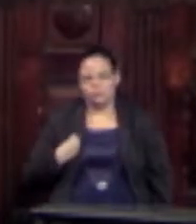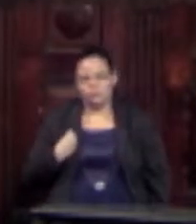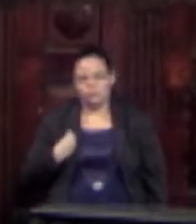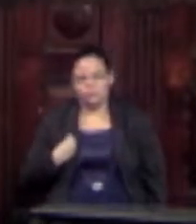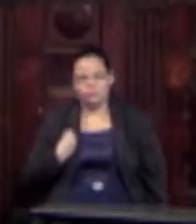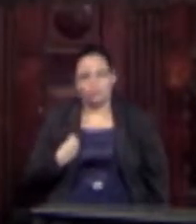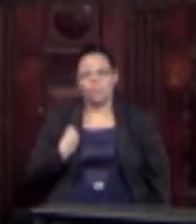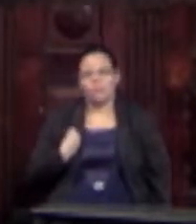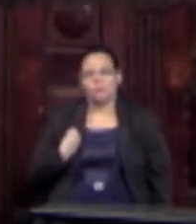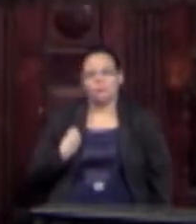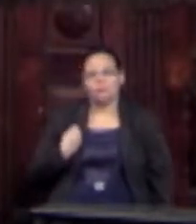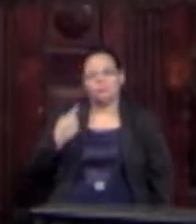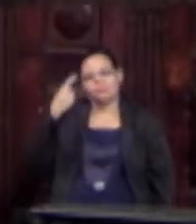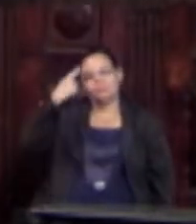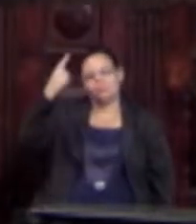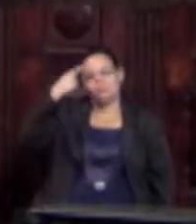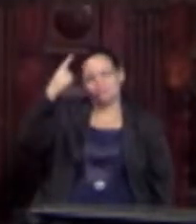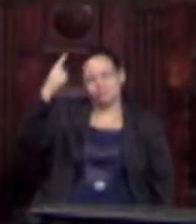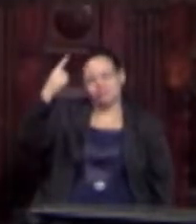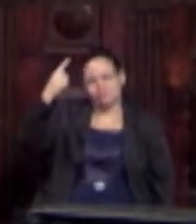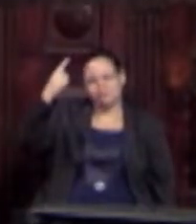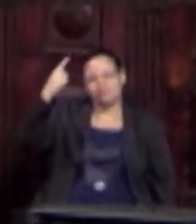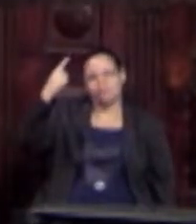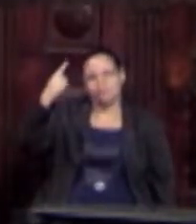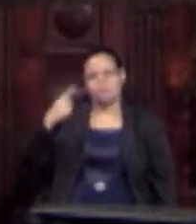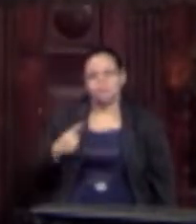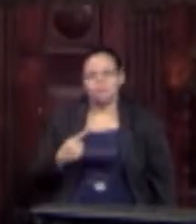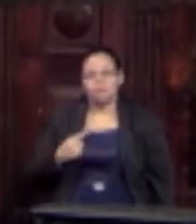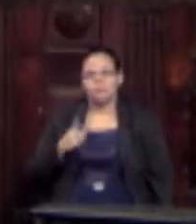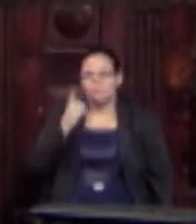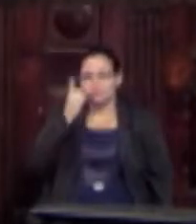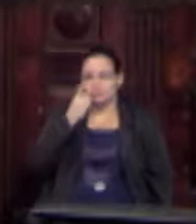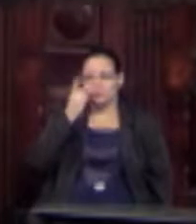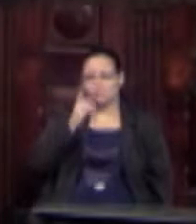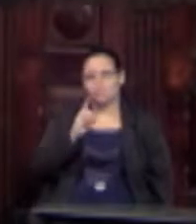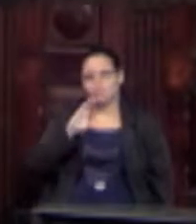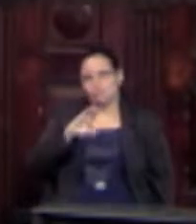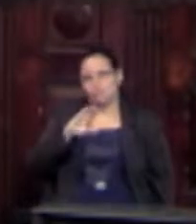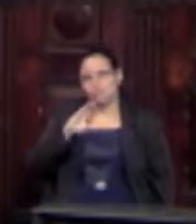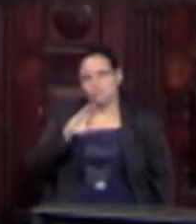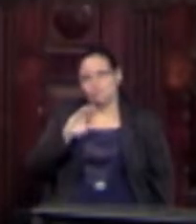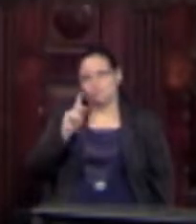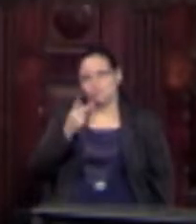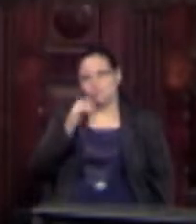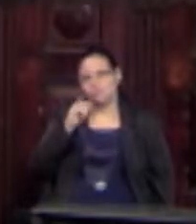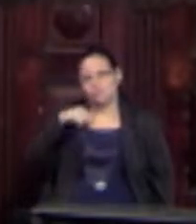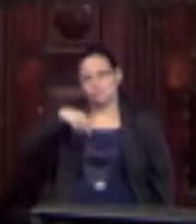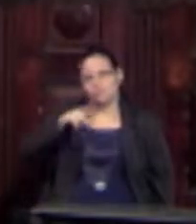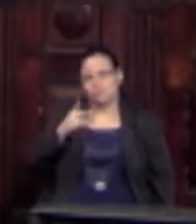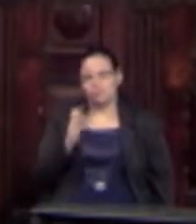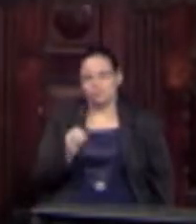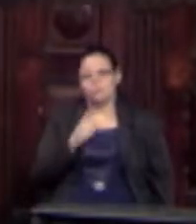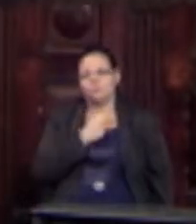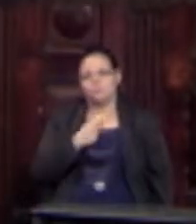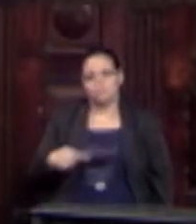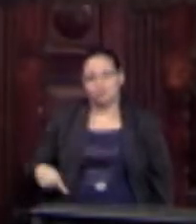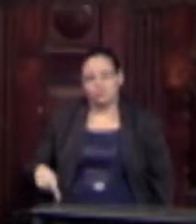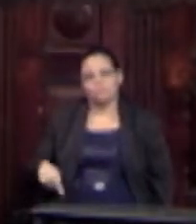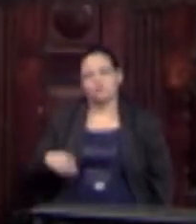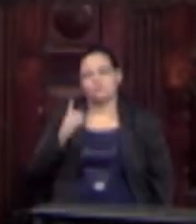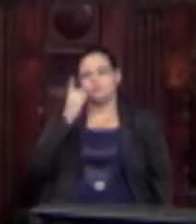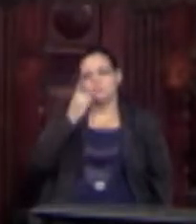De memória aqui, me lembro, deputado Chiquinho presidindo, deputado